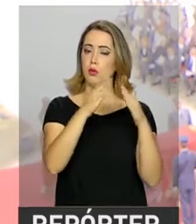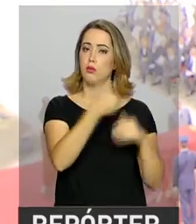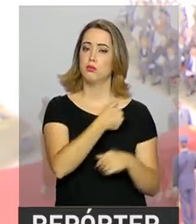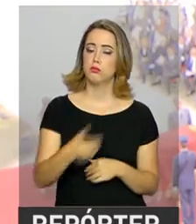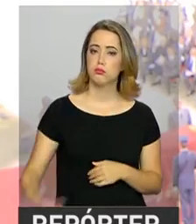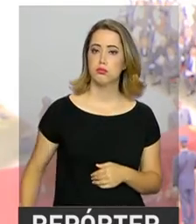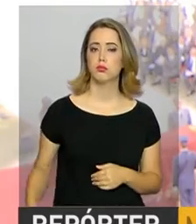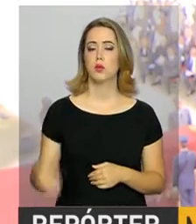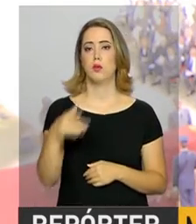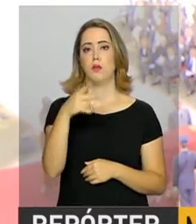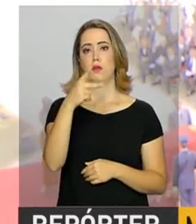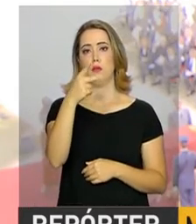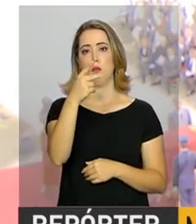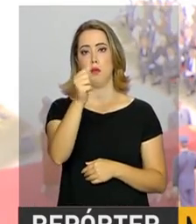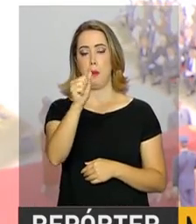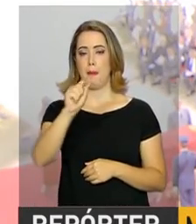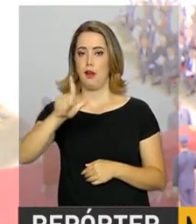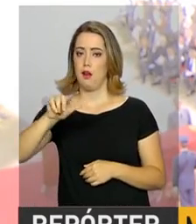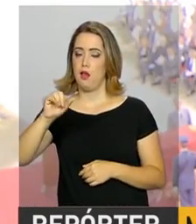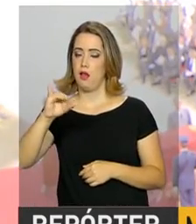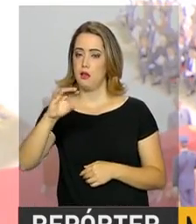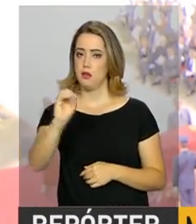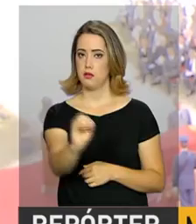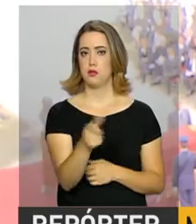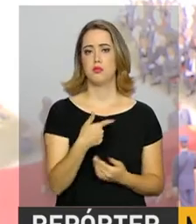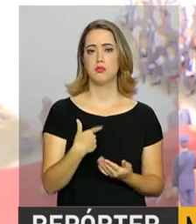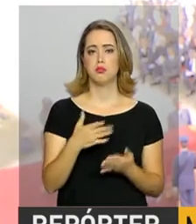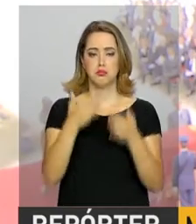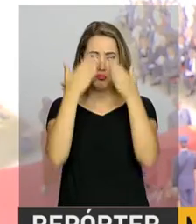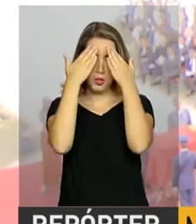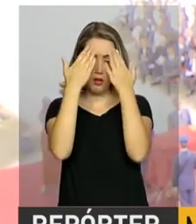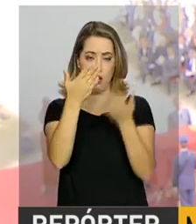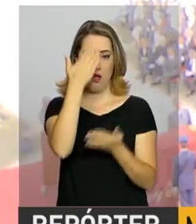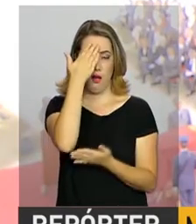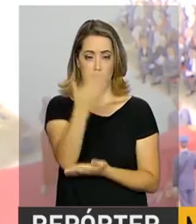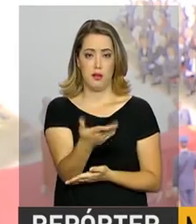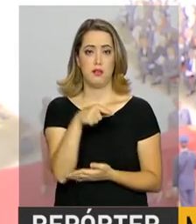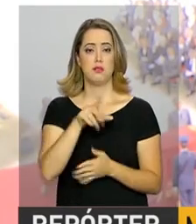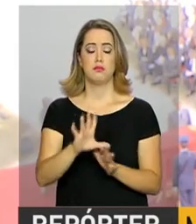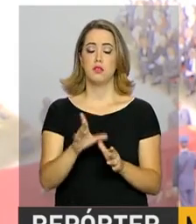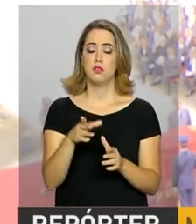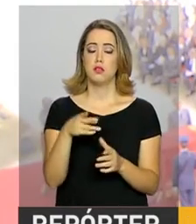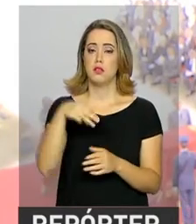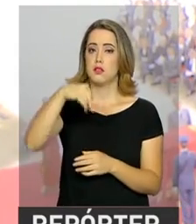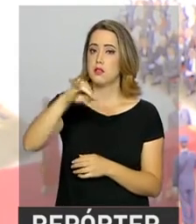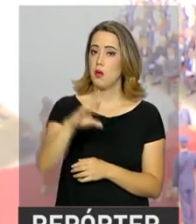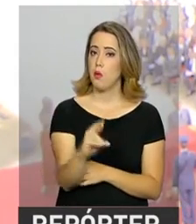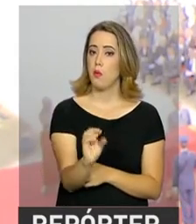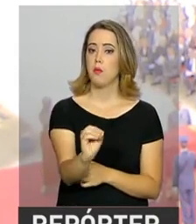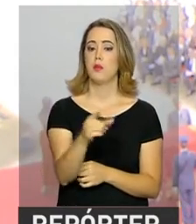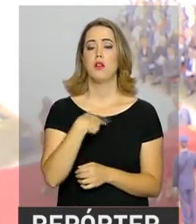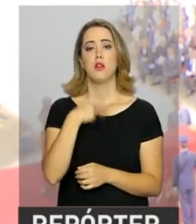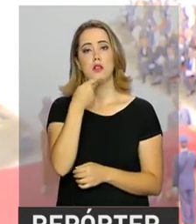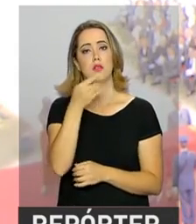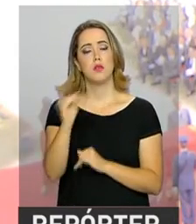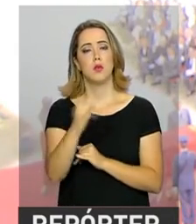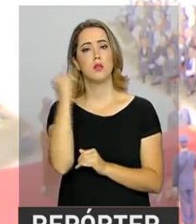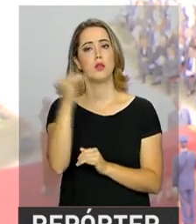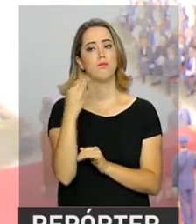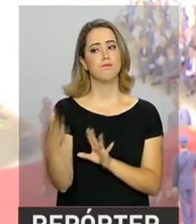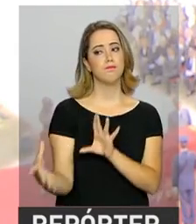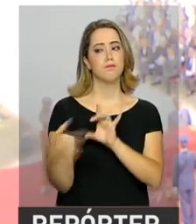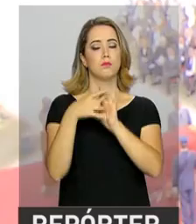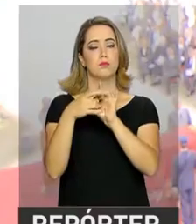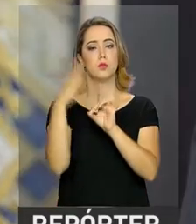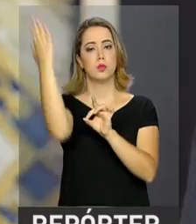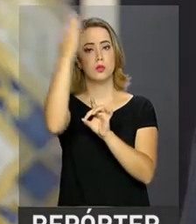presidente michel temer enalteceu a grandeza do ex presidente português mário soares e ressaltou a importância das relações entre brasil